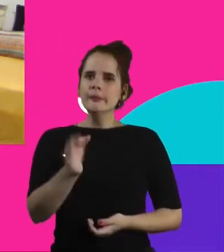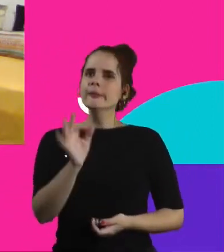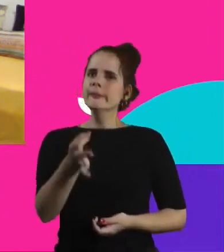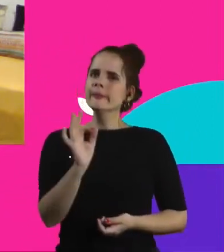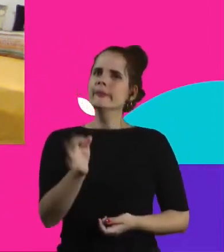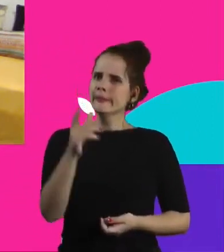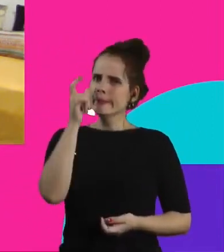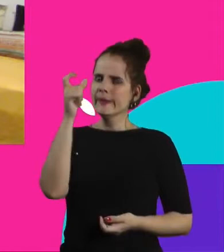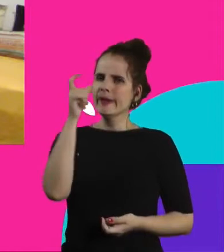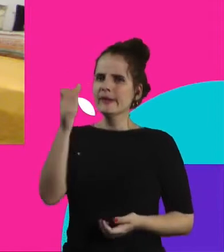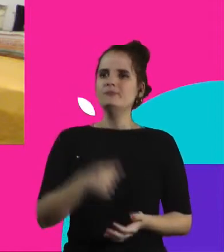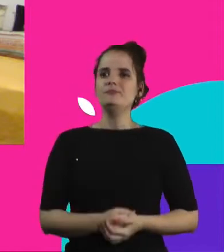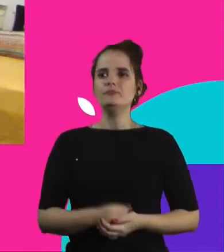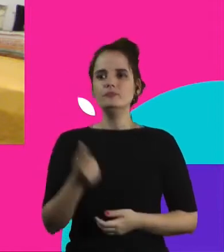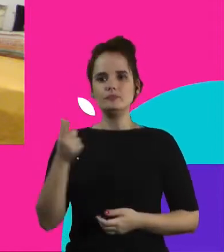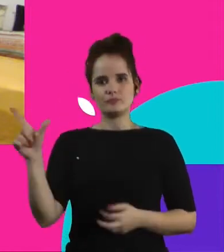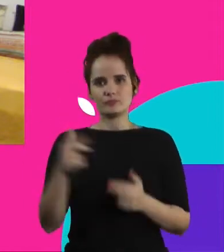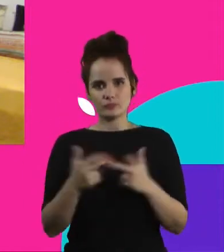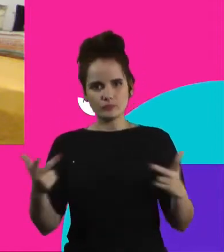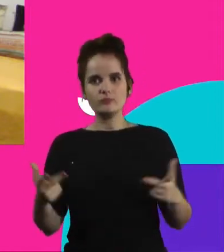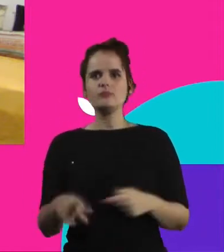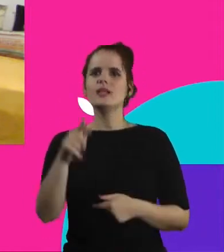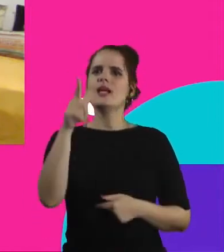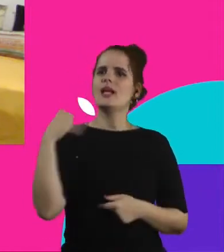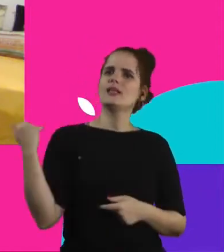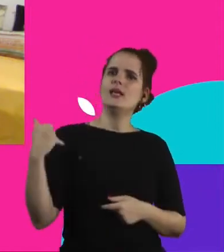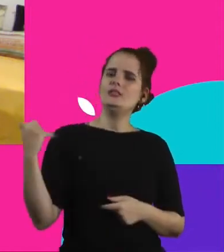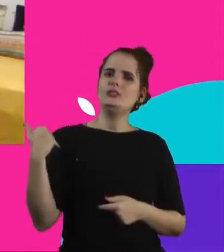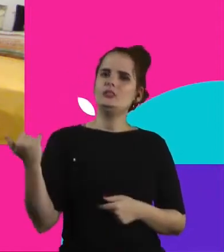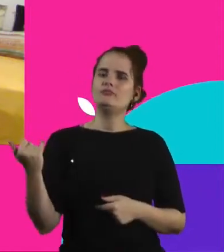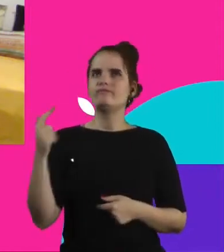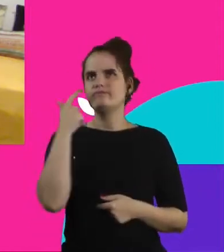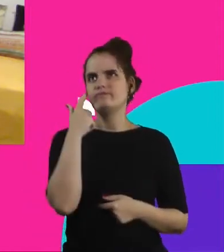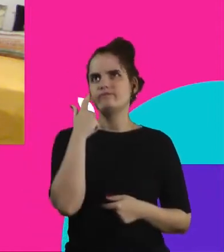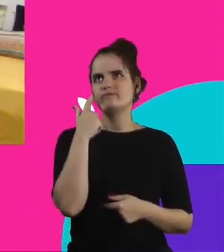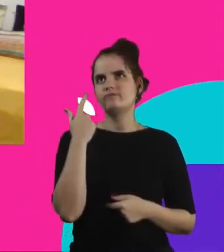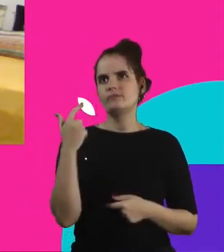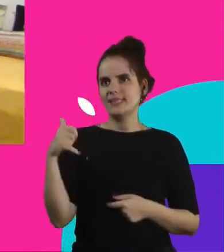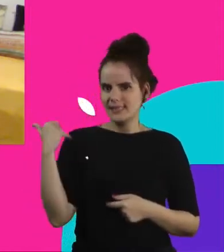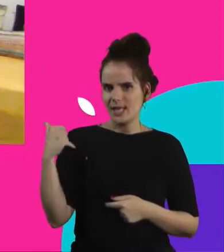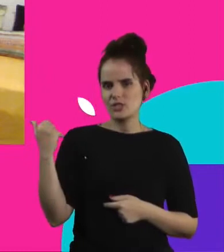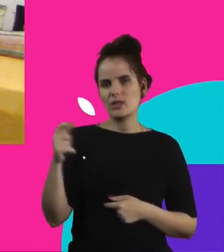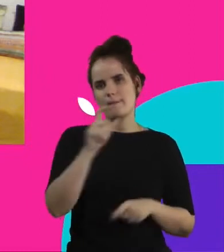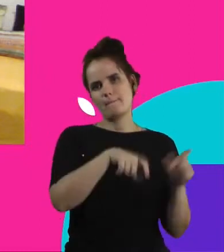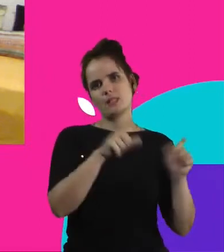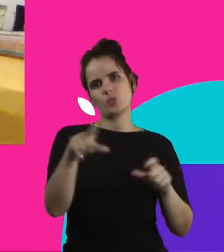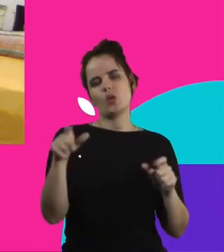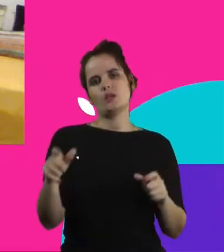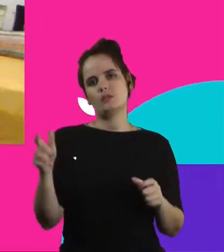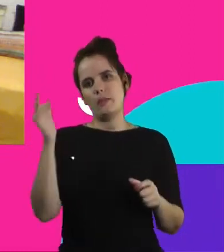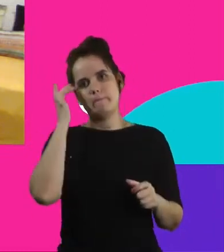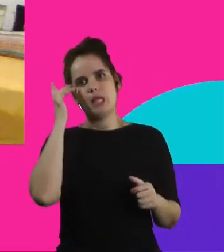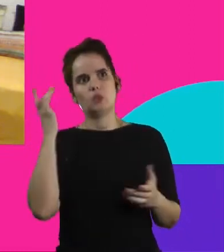por trazer. E é só mais um outro ponto, né? A partir de que idade a gente, né, considera as pessoas mais maduras? Porque a gente